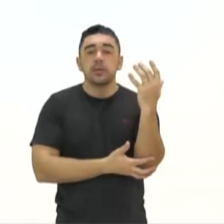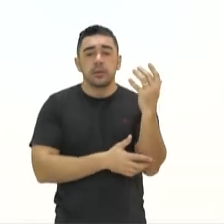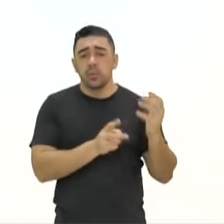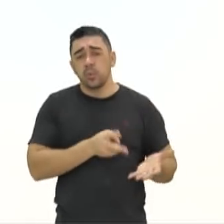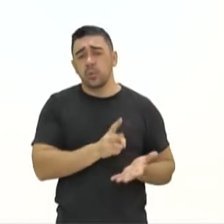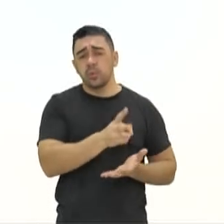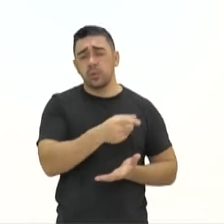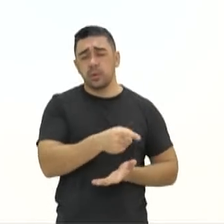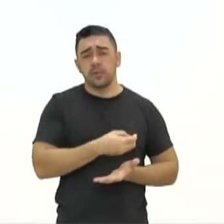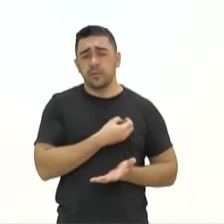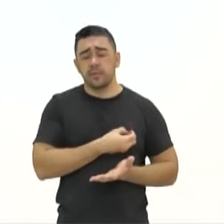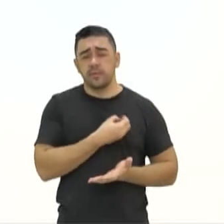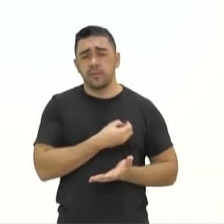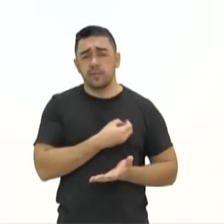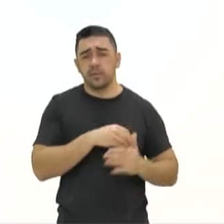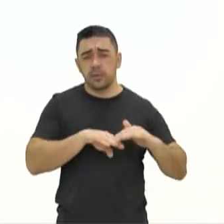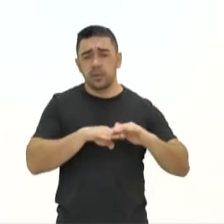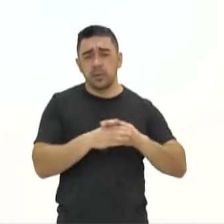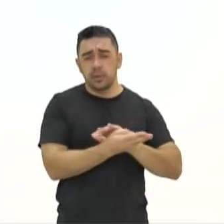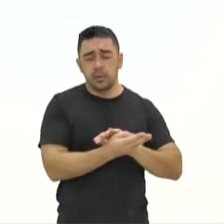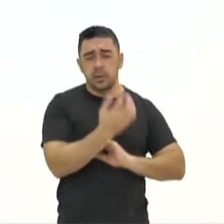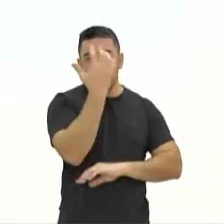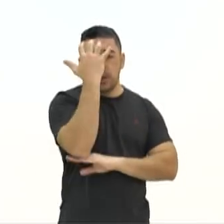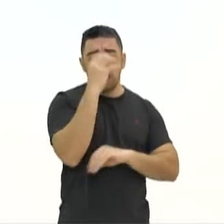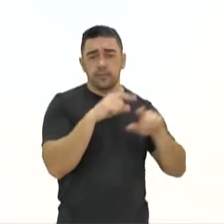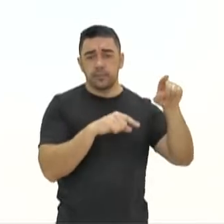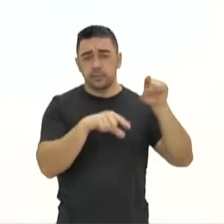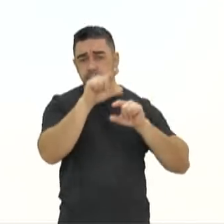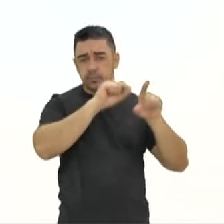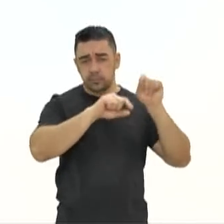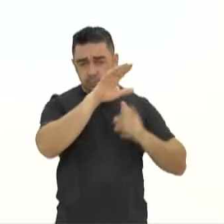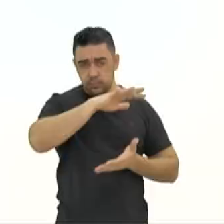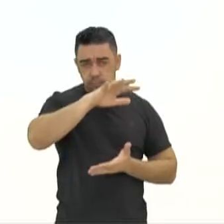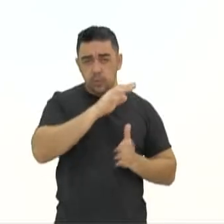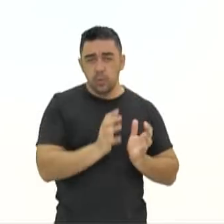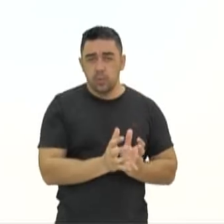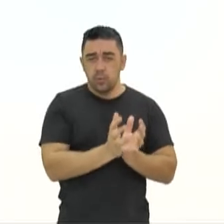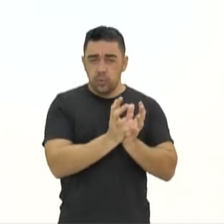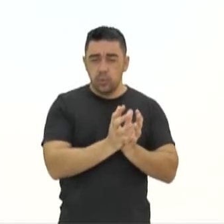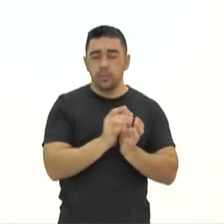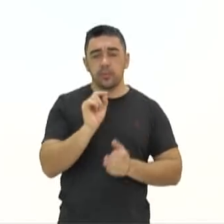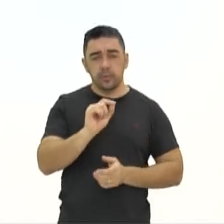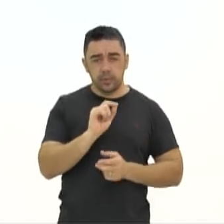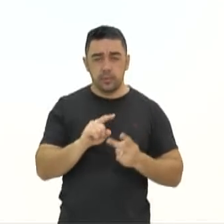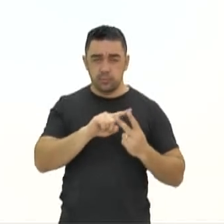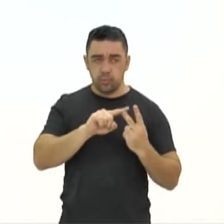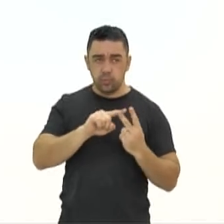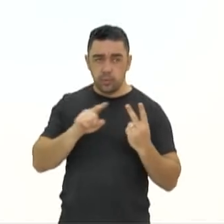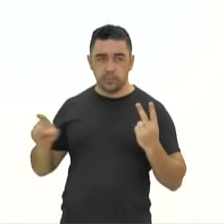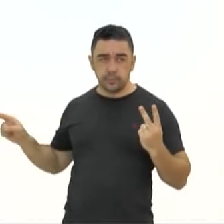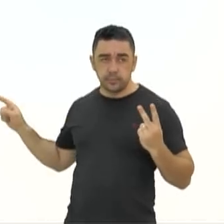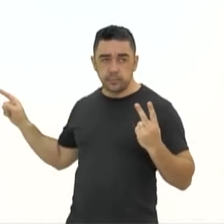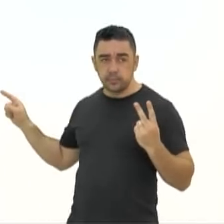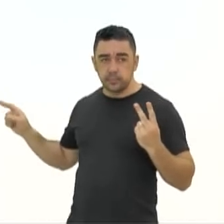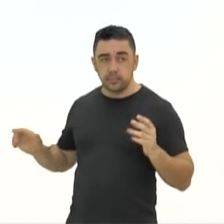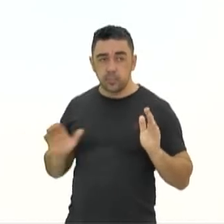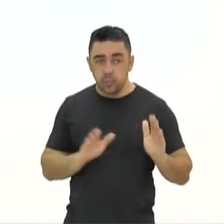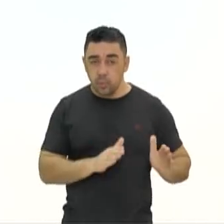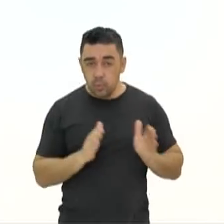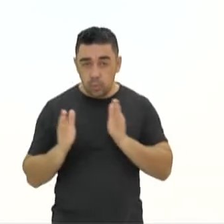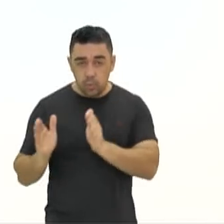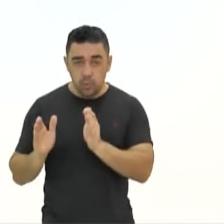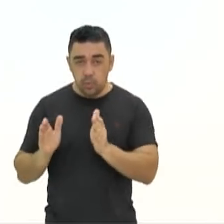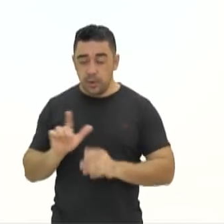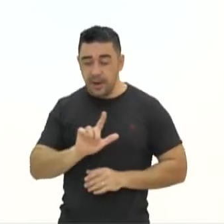continuaram mantendo os hábitos arborícolas, certo? Que ficou ali, então, o grupo que deu origem aos chimpanzés e aos bonobos. Do outro lado, do